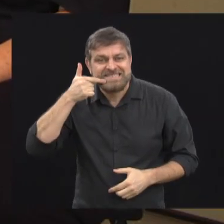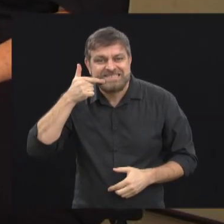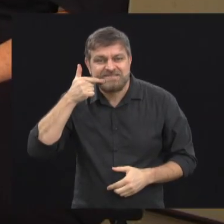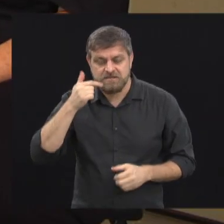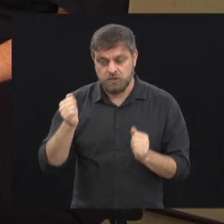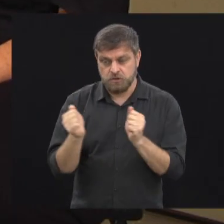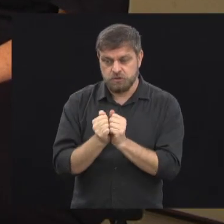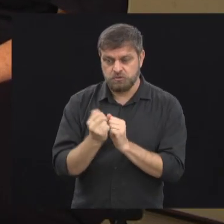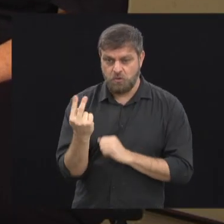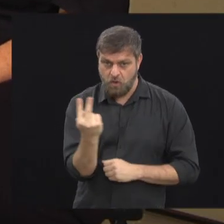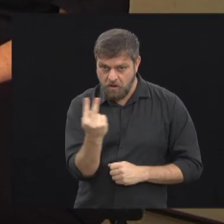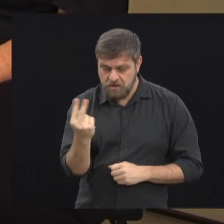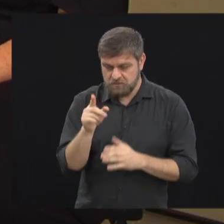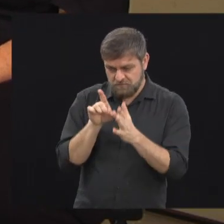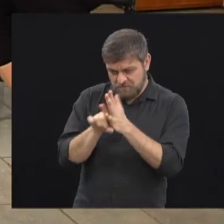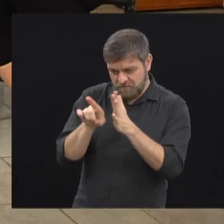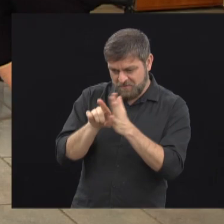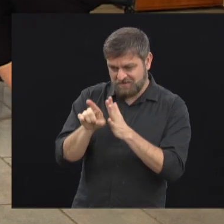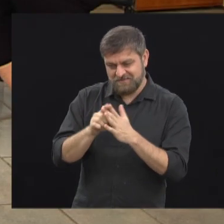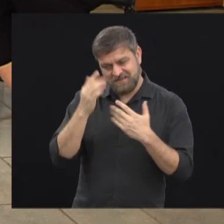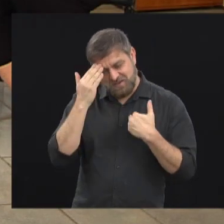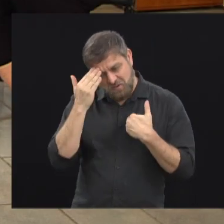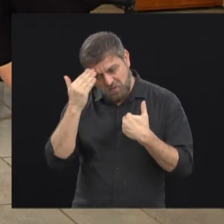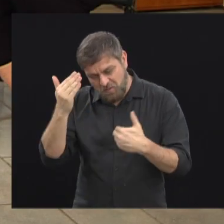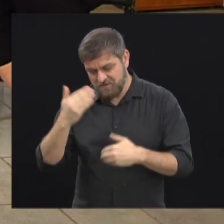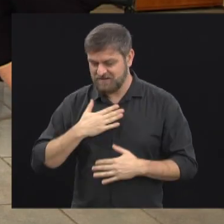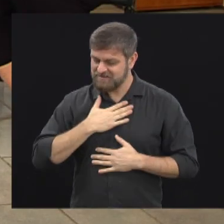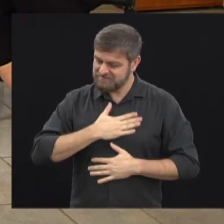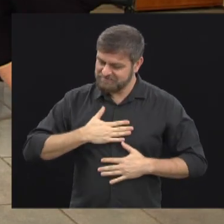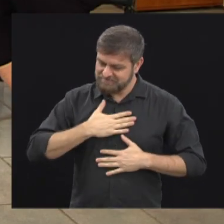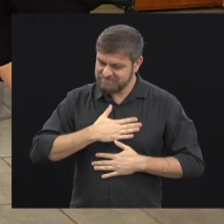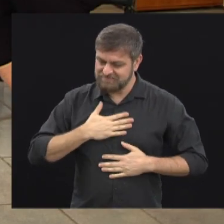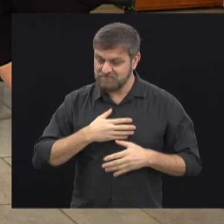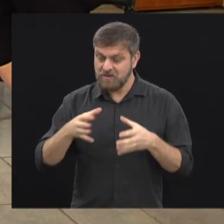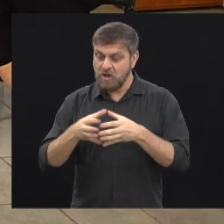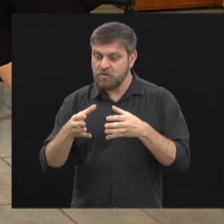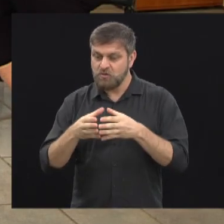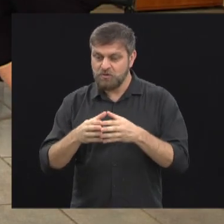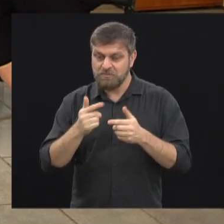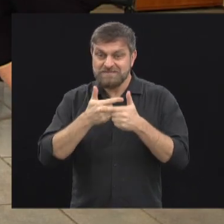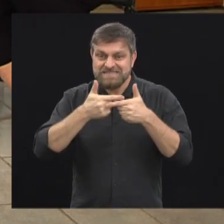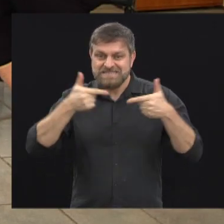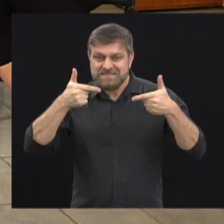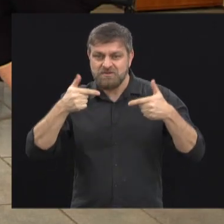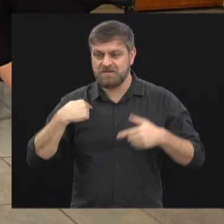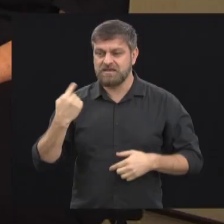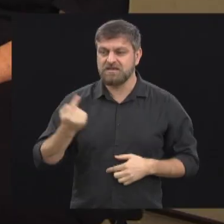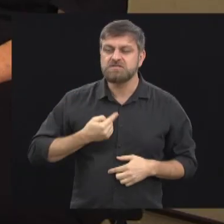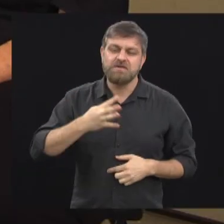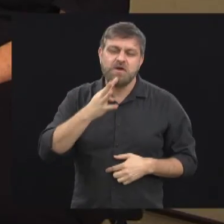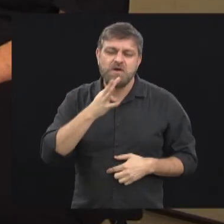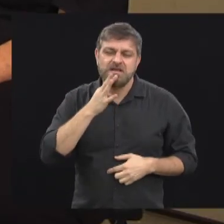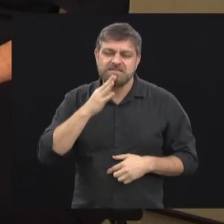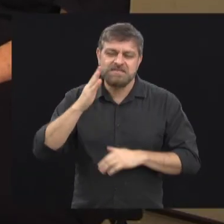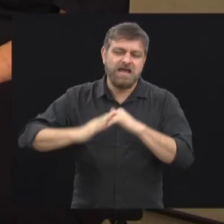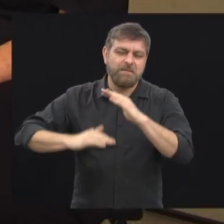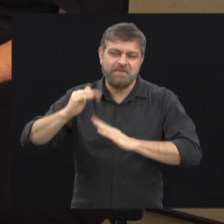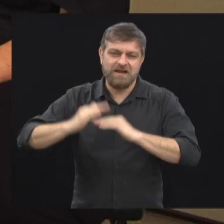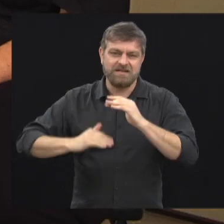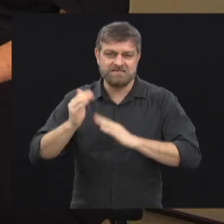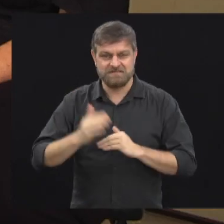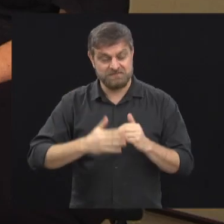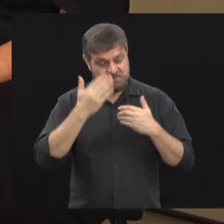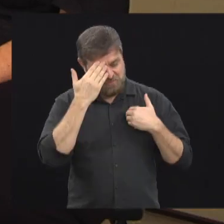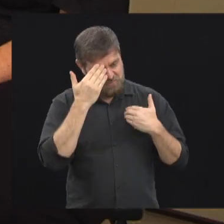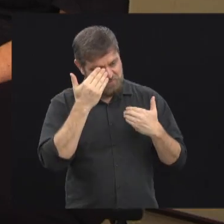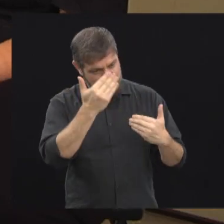gente a Esther e a Maria Olímpia. Meninas, muito obrigada por receber a gente aqui na entidade de vocês, falar um pouquinho do trabalho da Sorri. Obrigada a